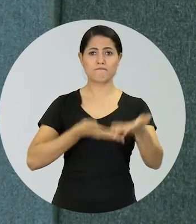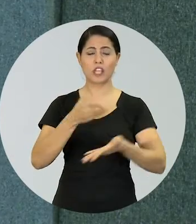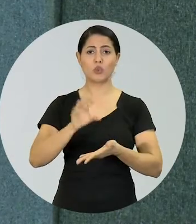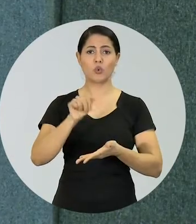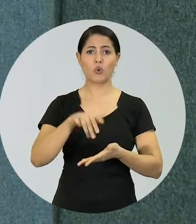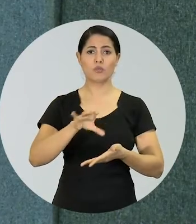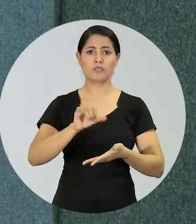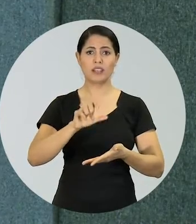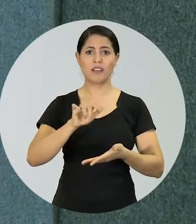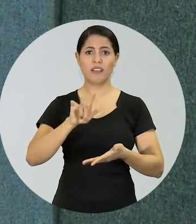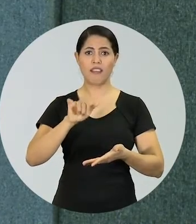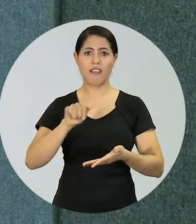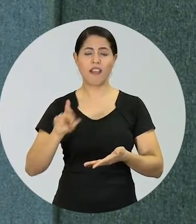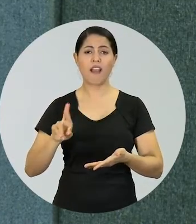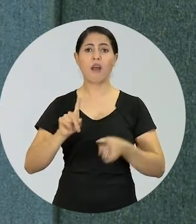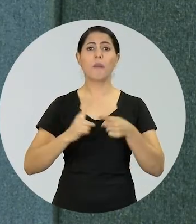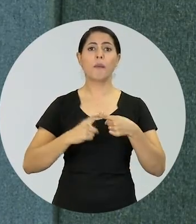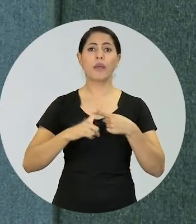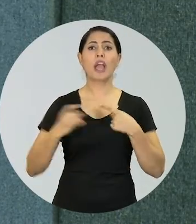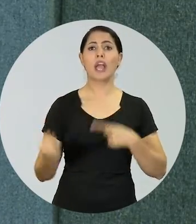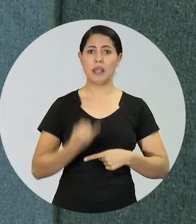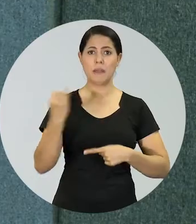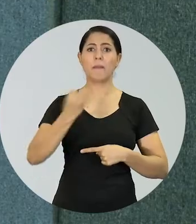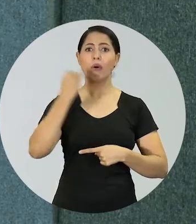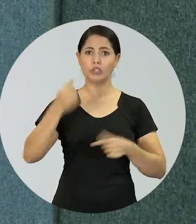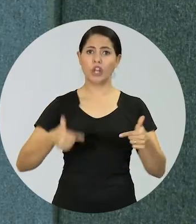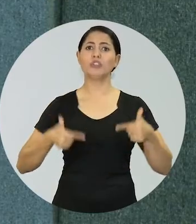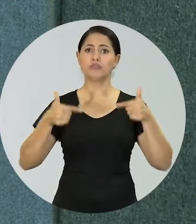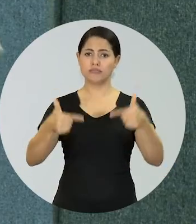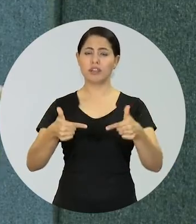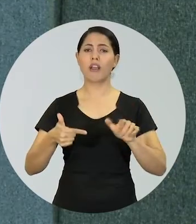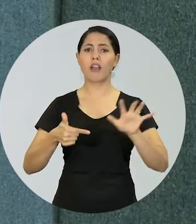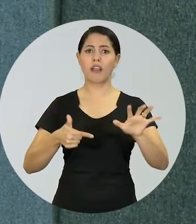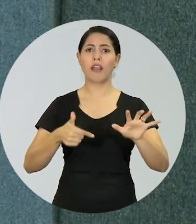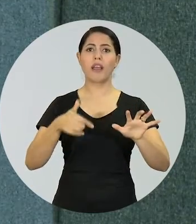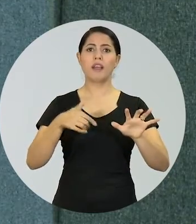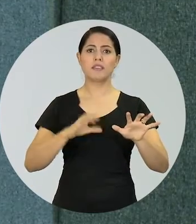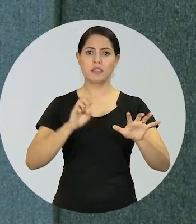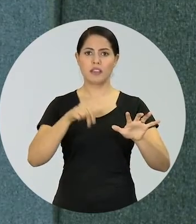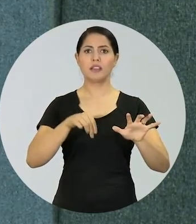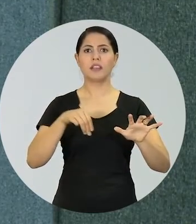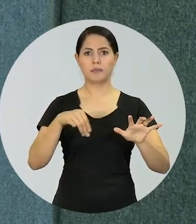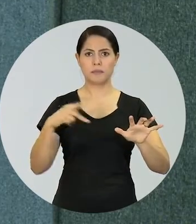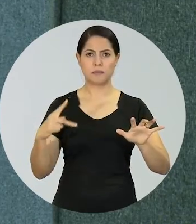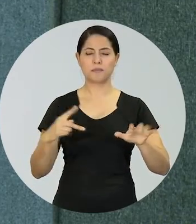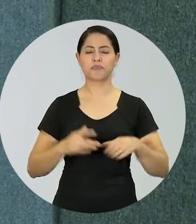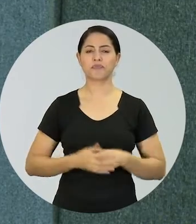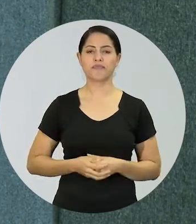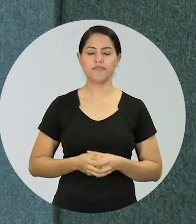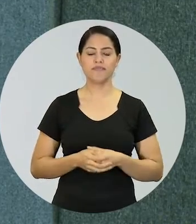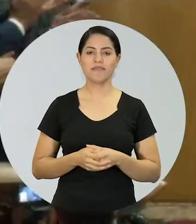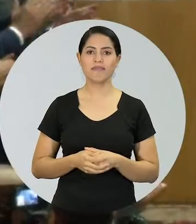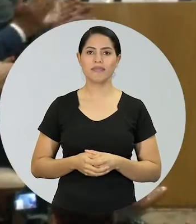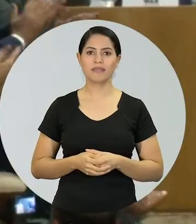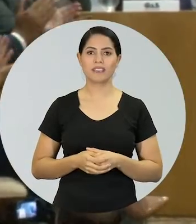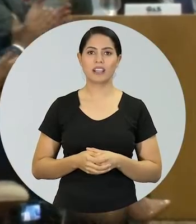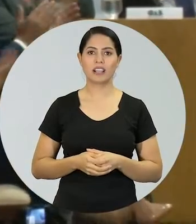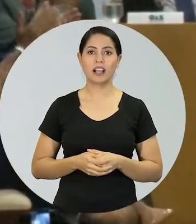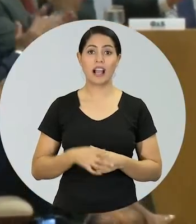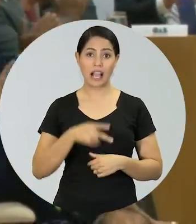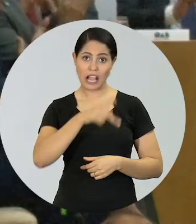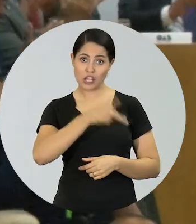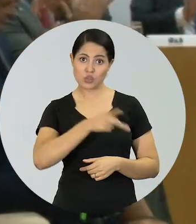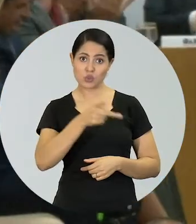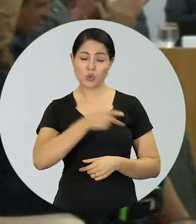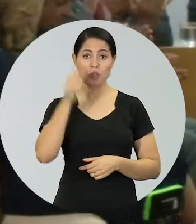no conciliar, no que é considerado o grande órgão defensor da sociedade brasileira, que é o Ministério Público Brasileiro. Sandra